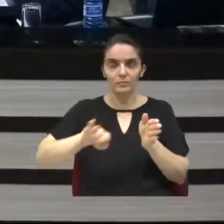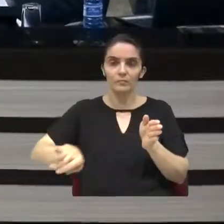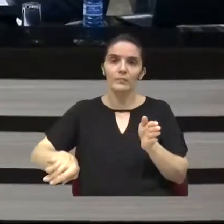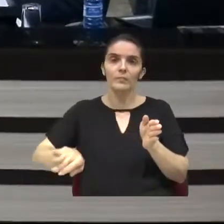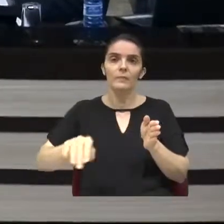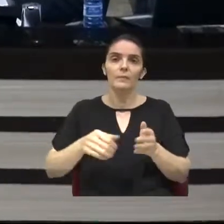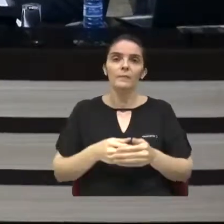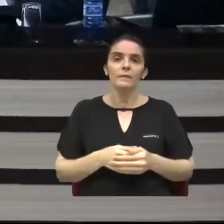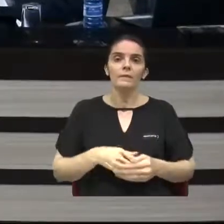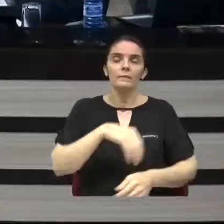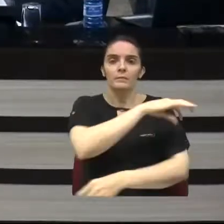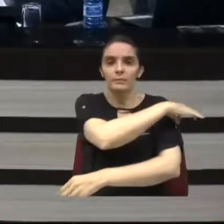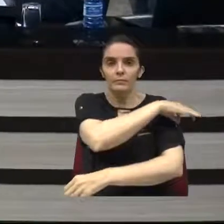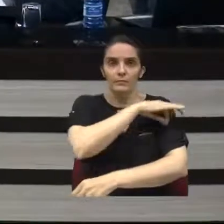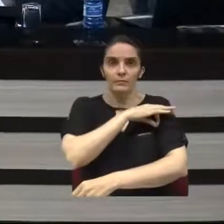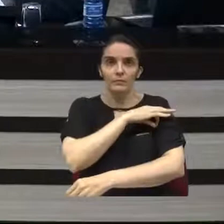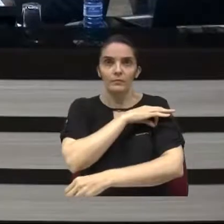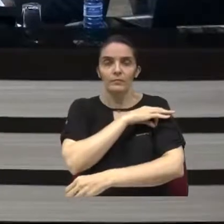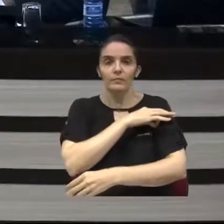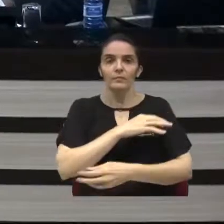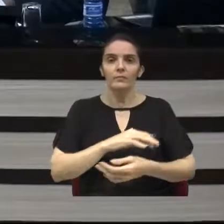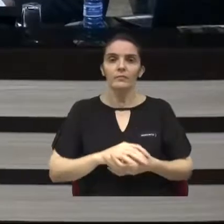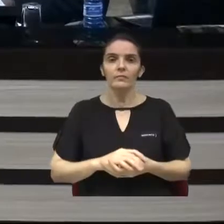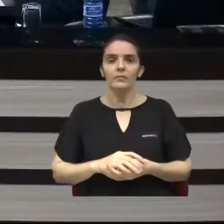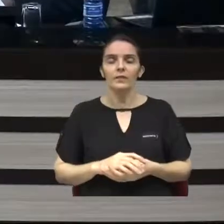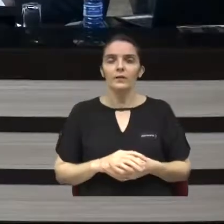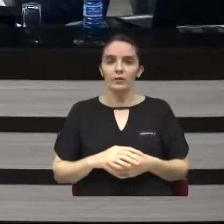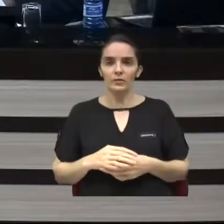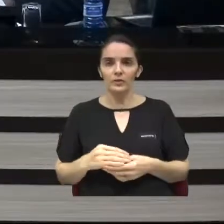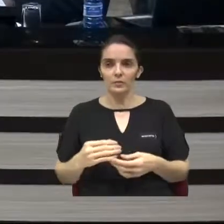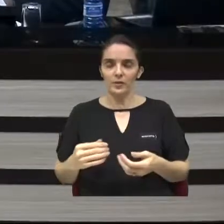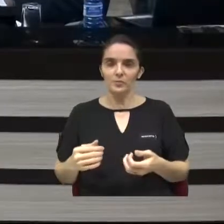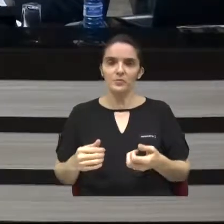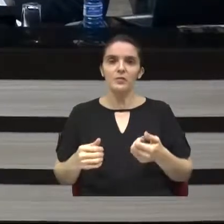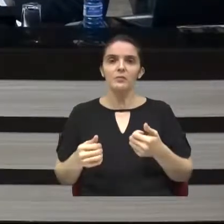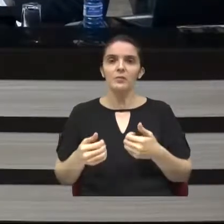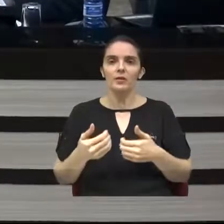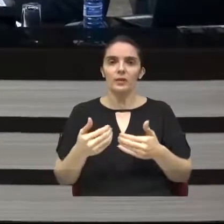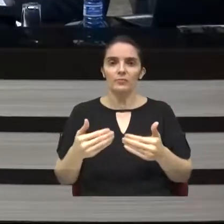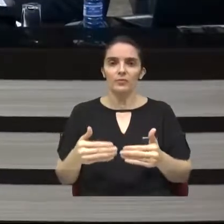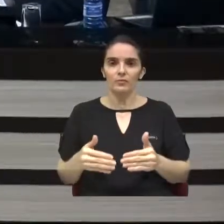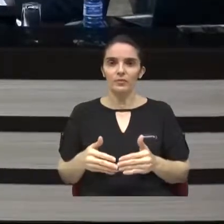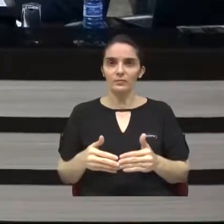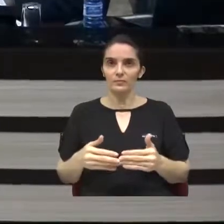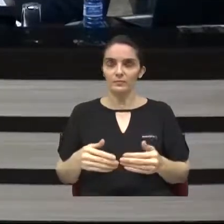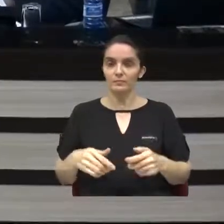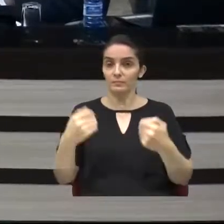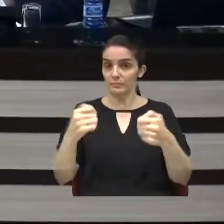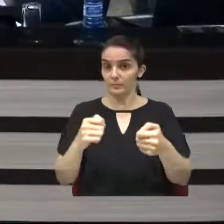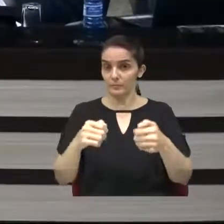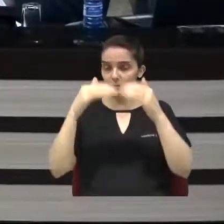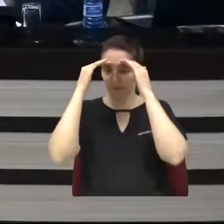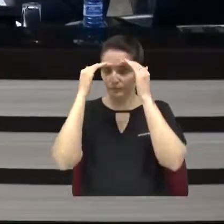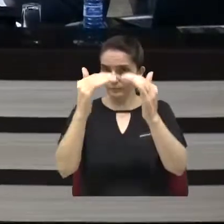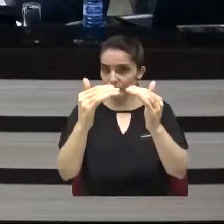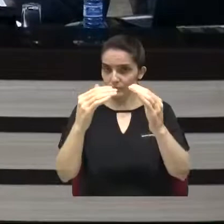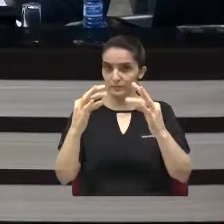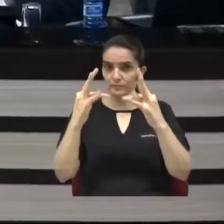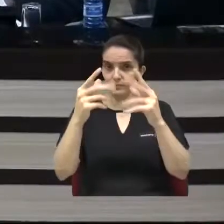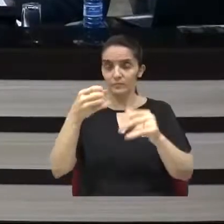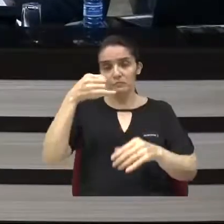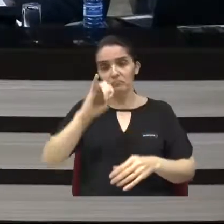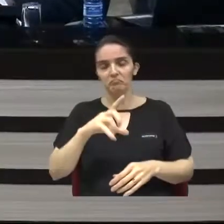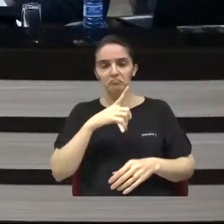do prefeito pela Câmara por infração definidas no artigo anterior obedecerá ao seguinte rito, se o outro não